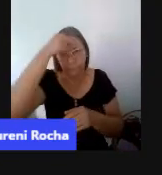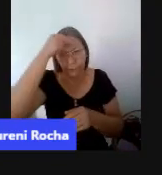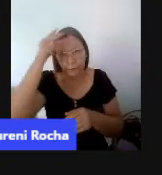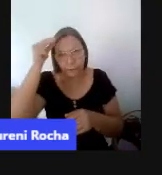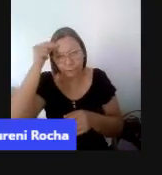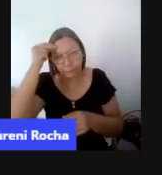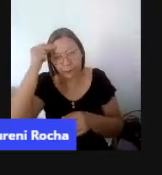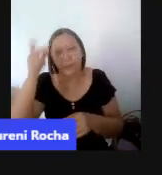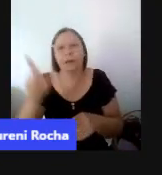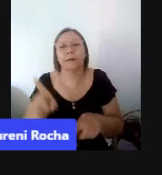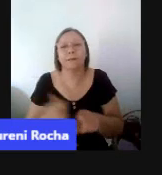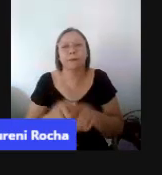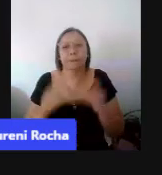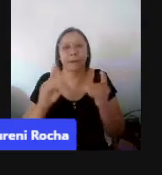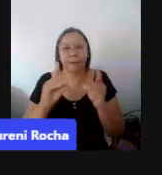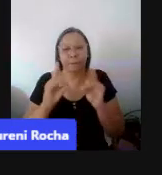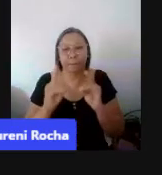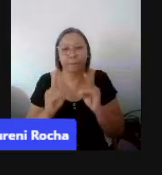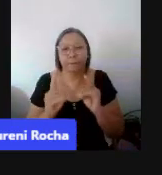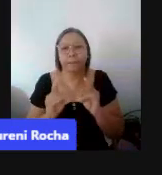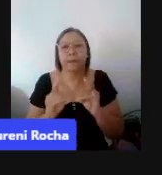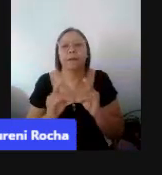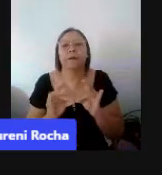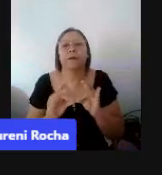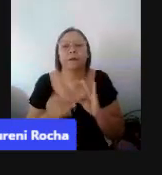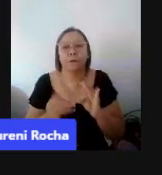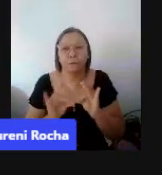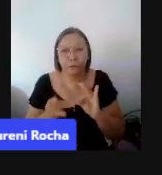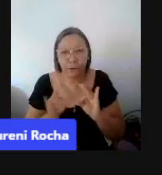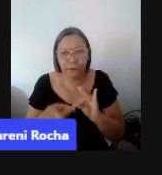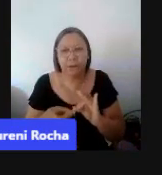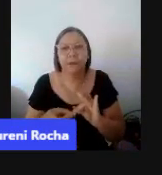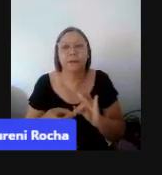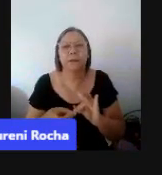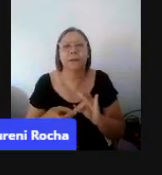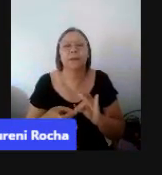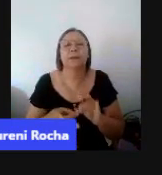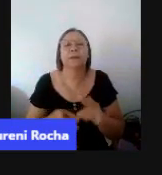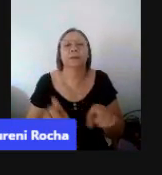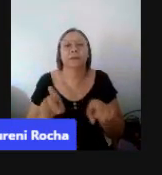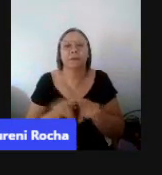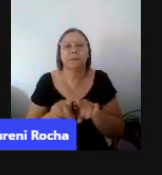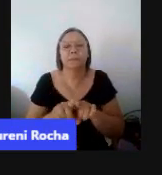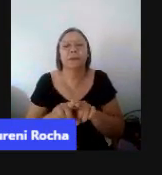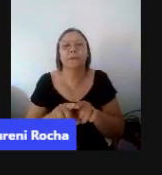algumas ações realizadas nas escolas municipais, de baixando.